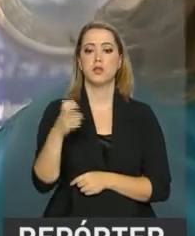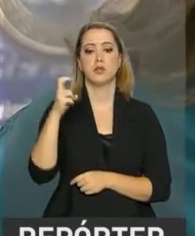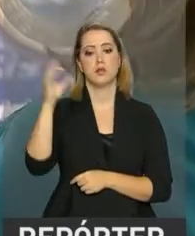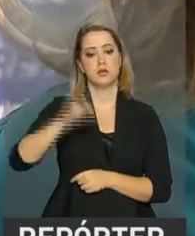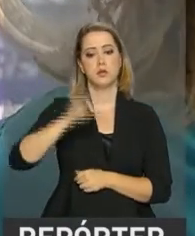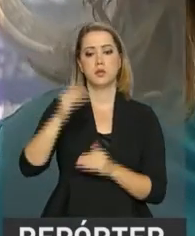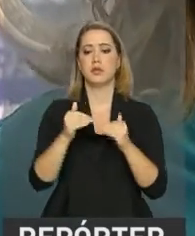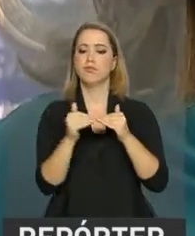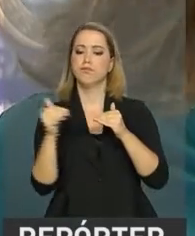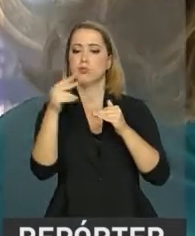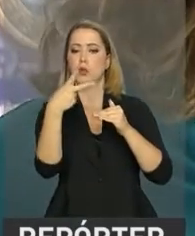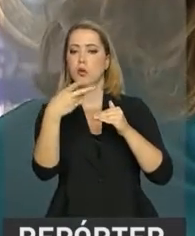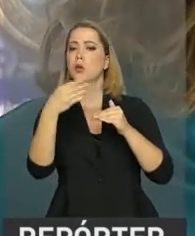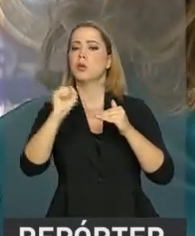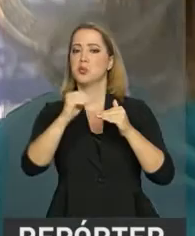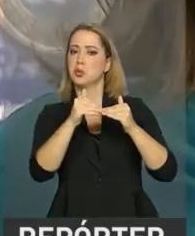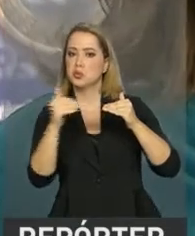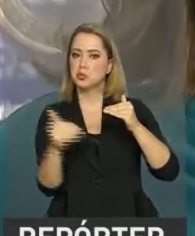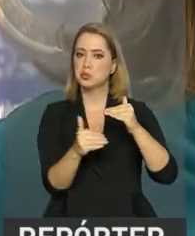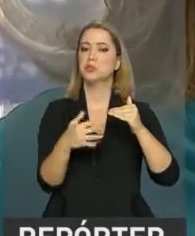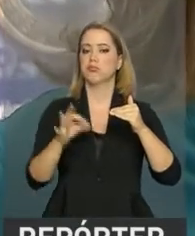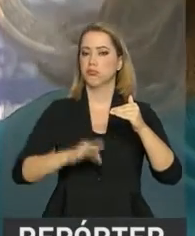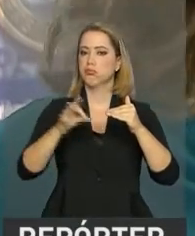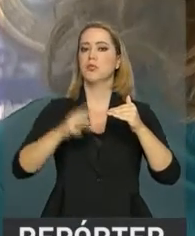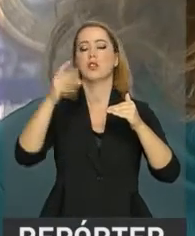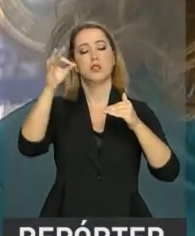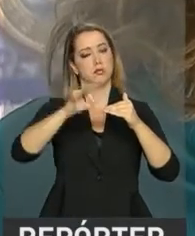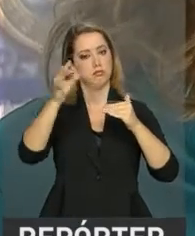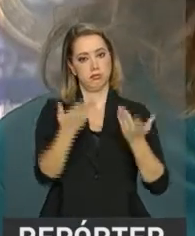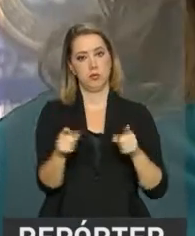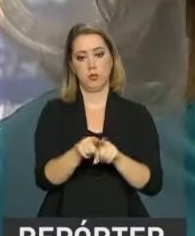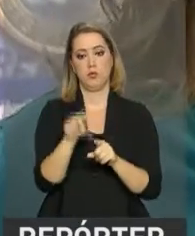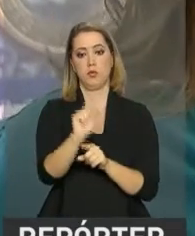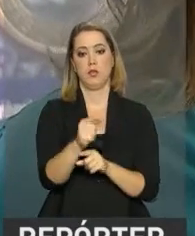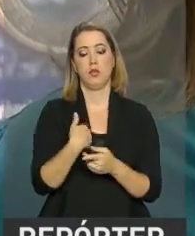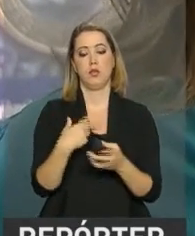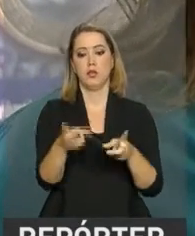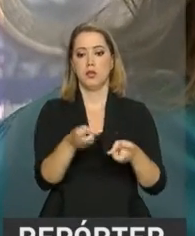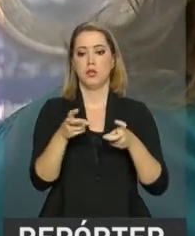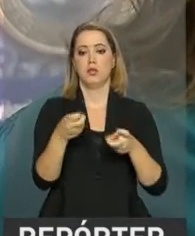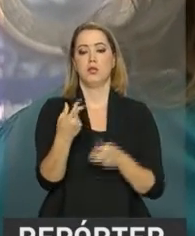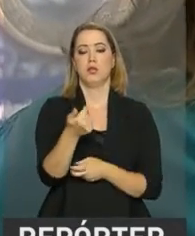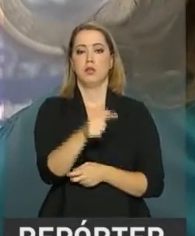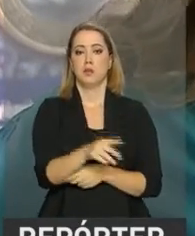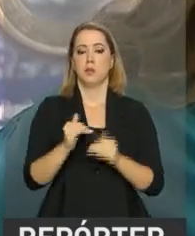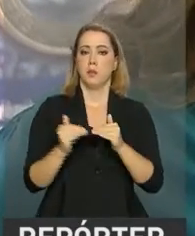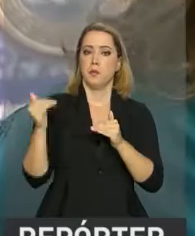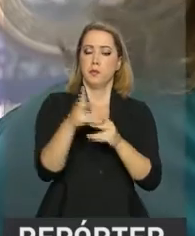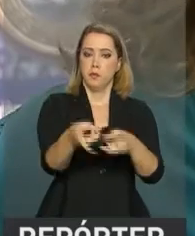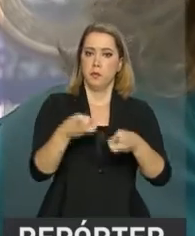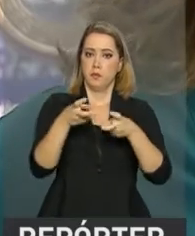percentuais deixa o valor dentro do esperado ainda de acordo com relatório de inflação a projeção de crescimento para 2017 foi